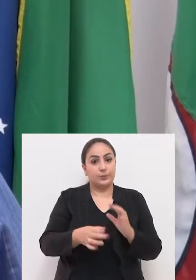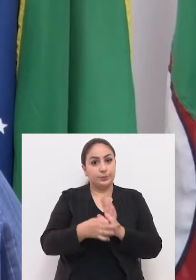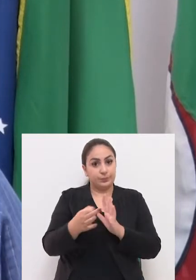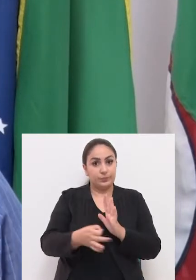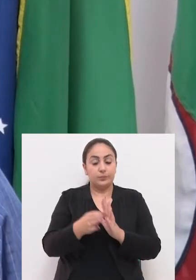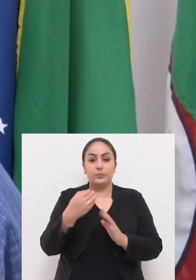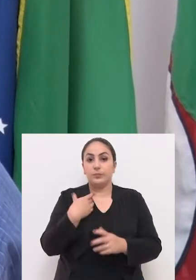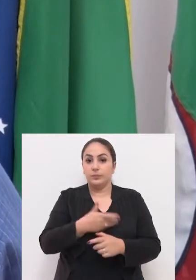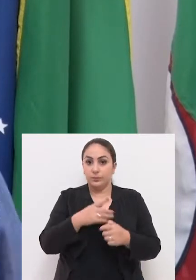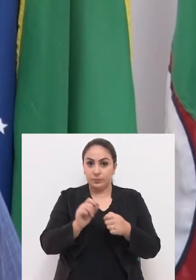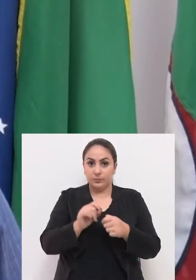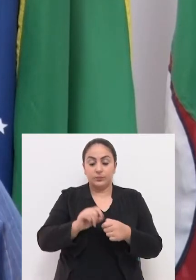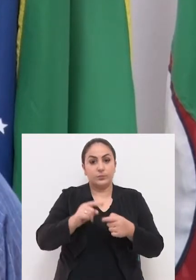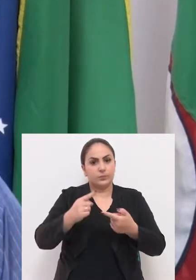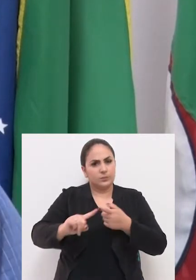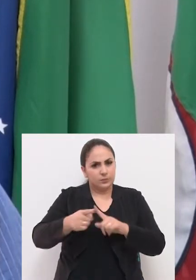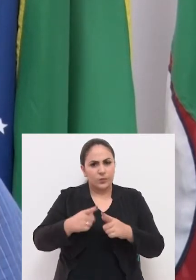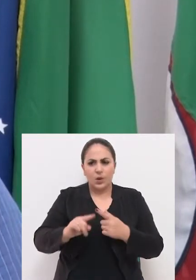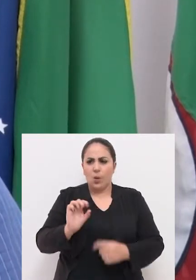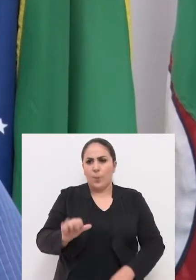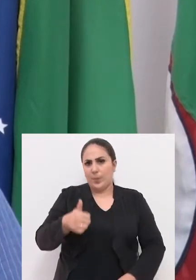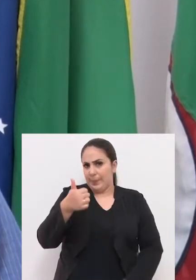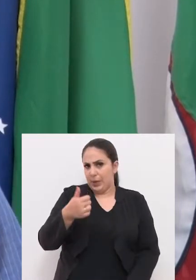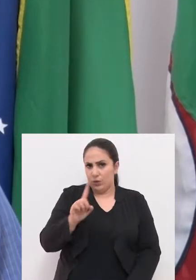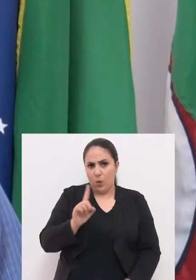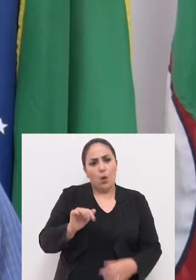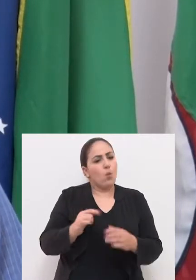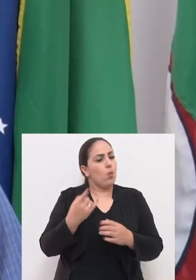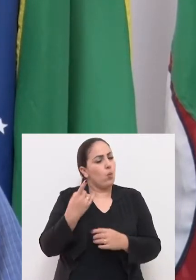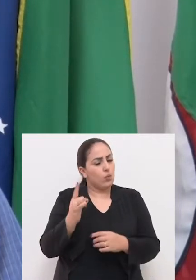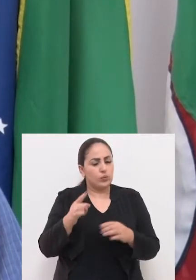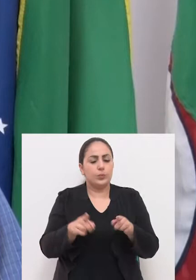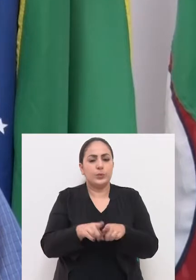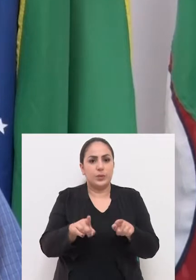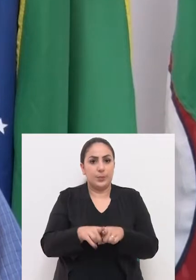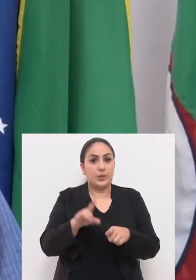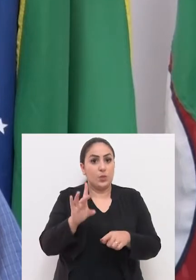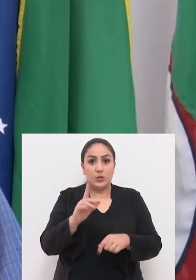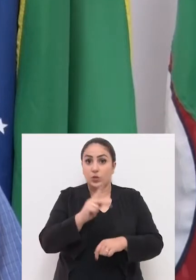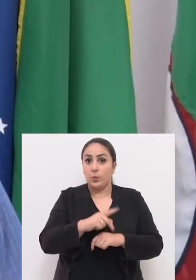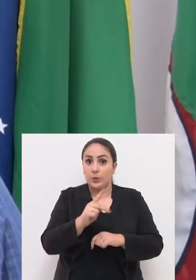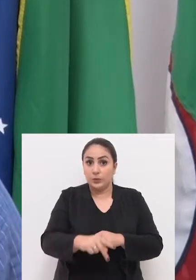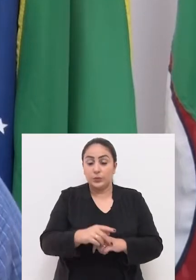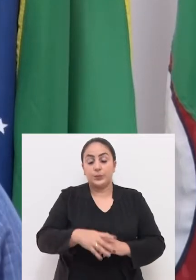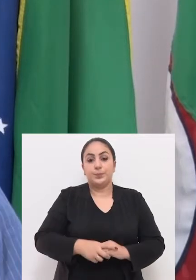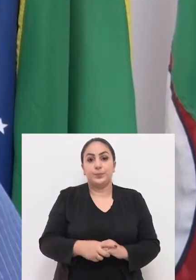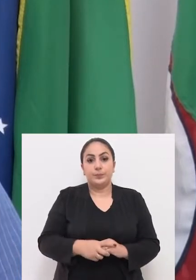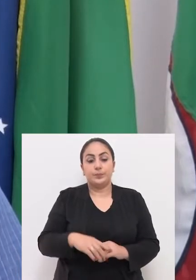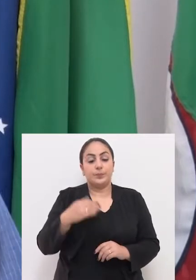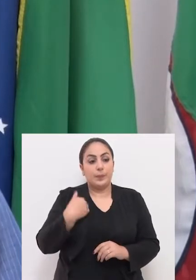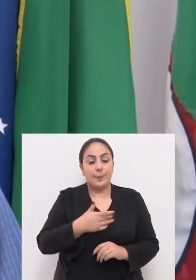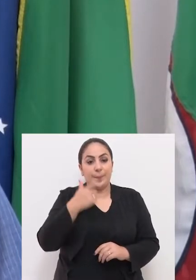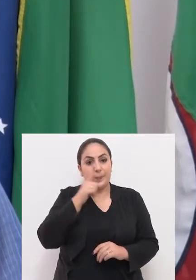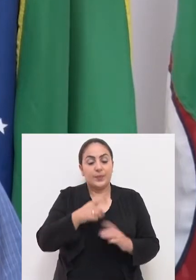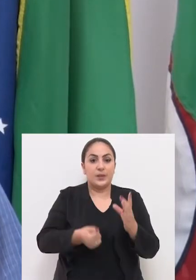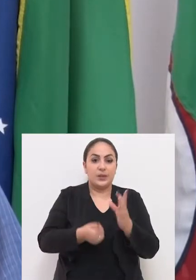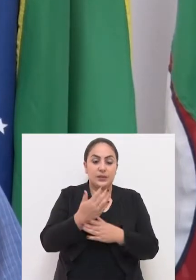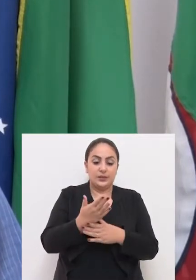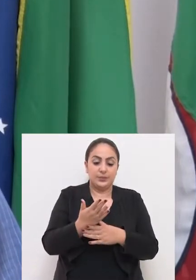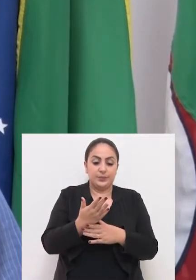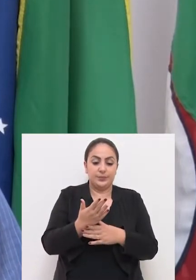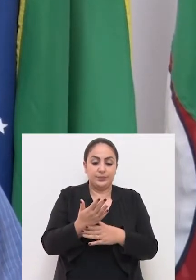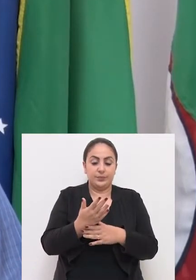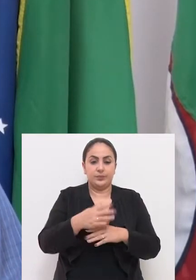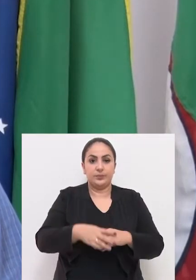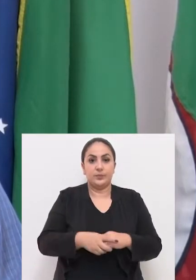Eu sugiro que a gente faça uma discussão, não é nem o primeiro e nem o último caso disto, e não é só em Passo Fundo, para que